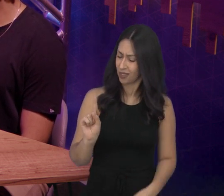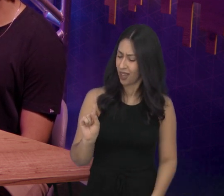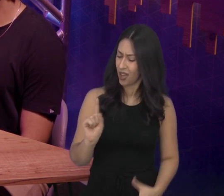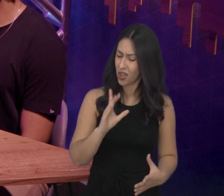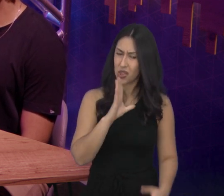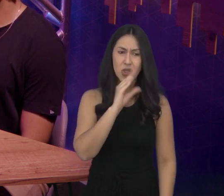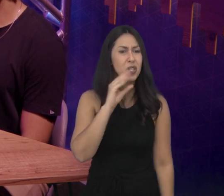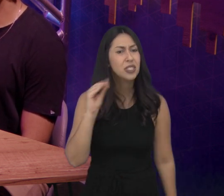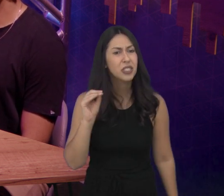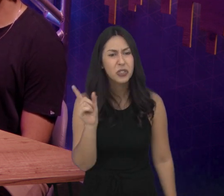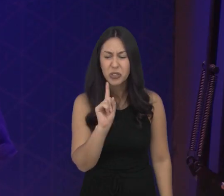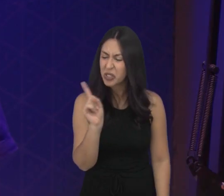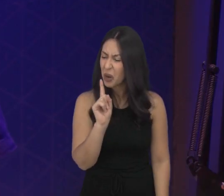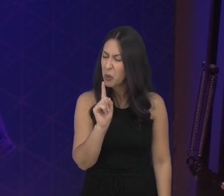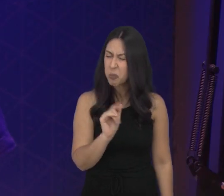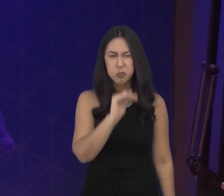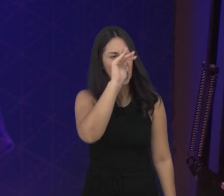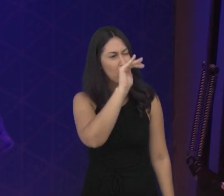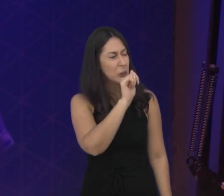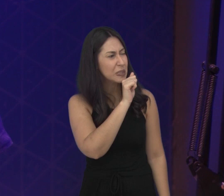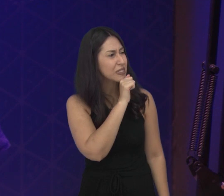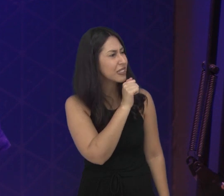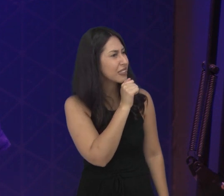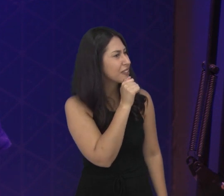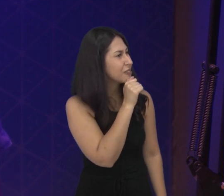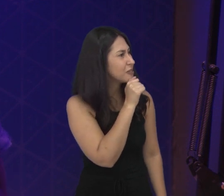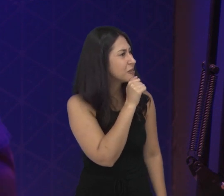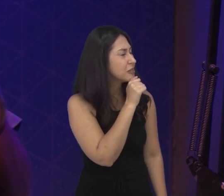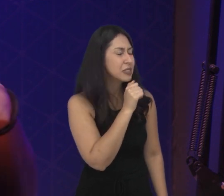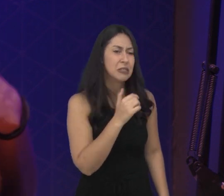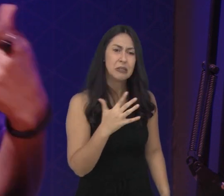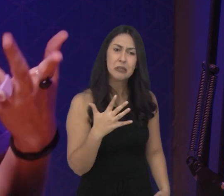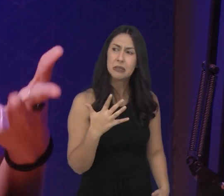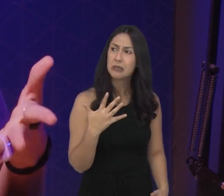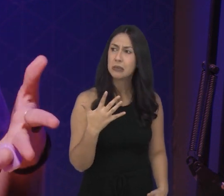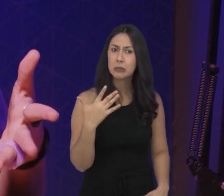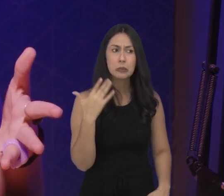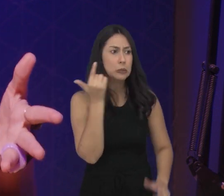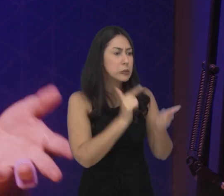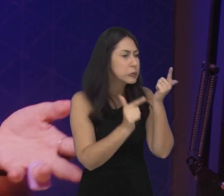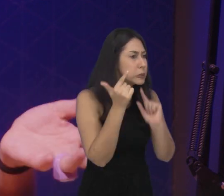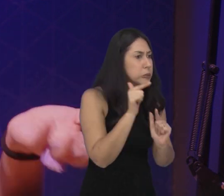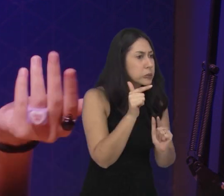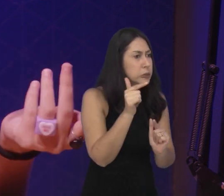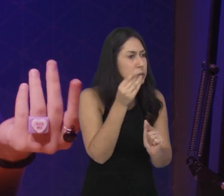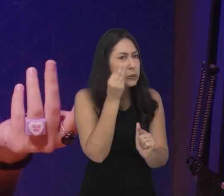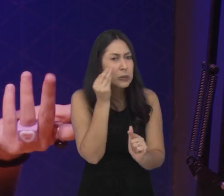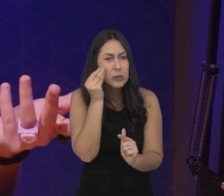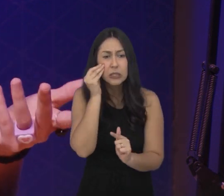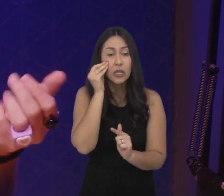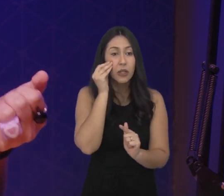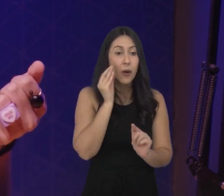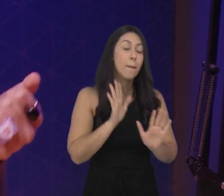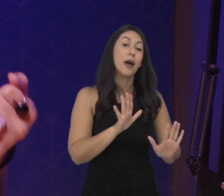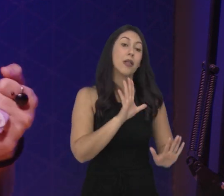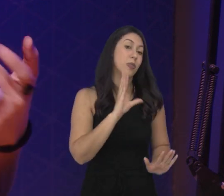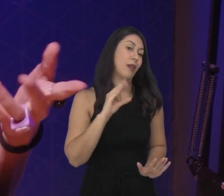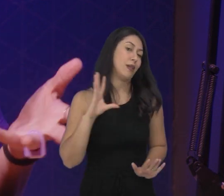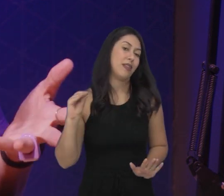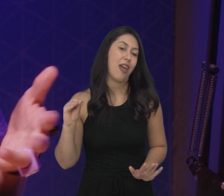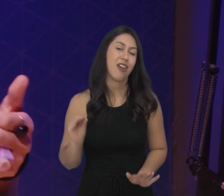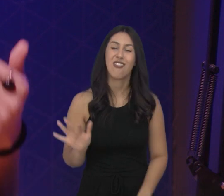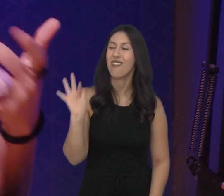se sente um adulto também. De fato, né, você tá correndo atrás das coisas, só que assim, quando você é adolescente, né, você